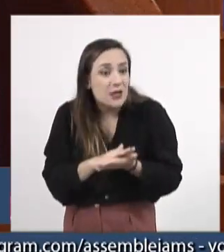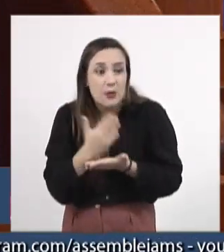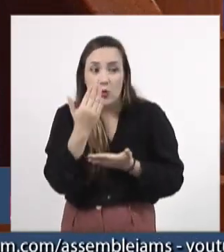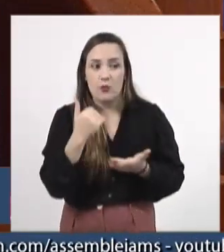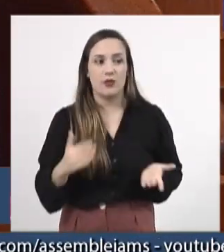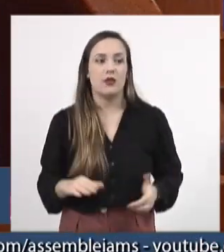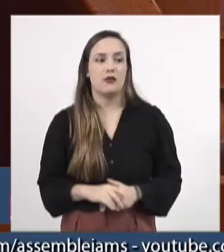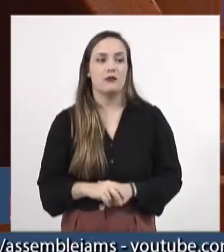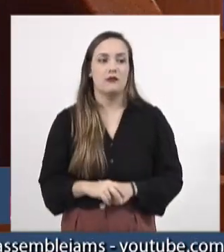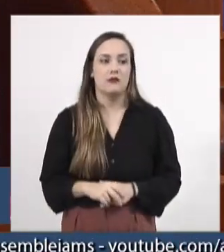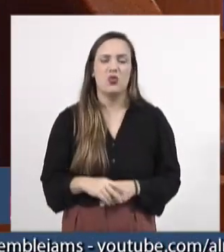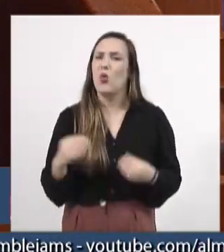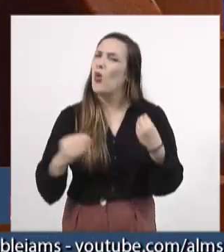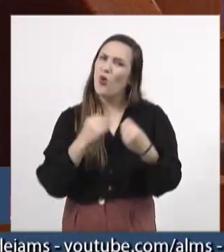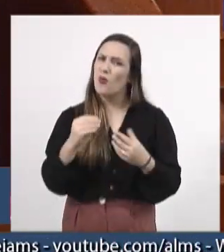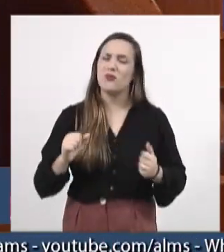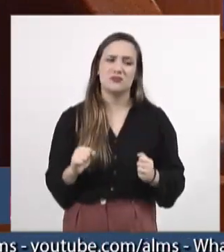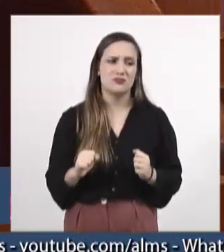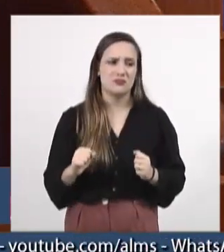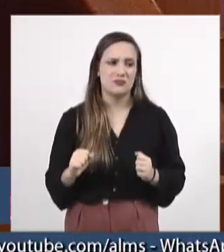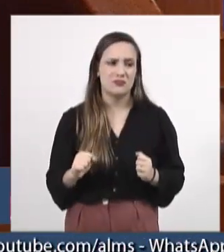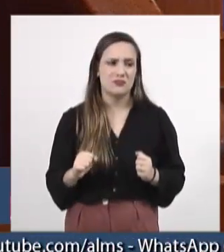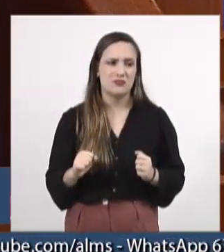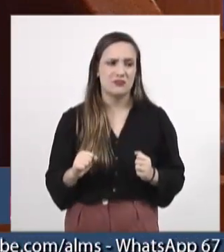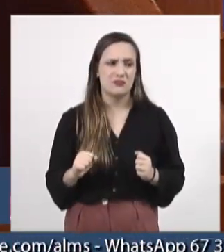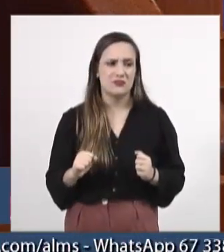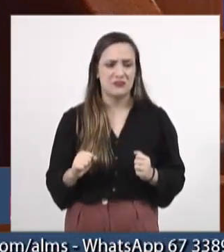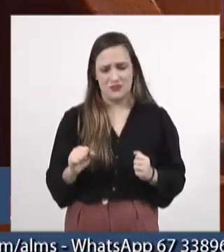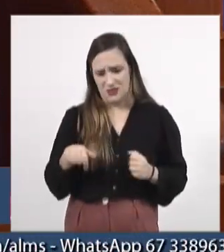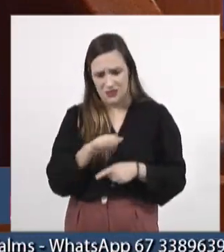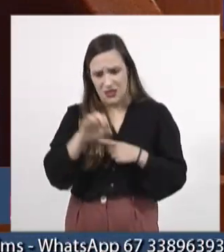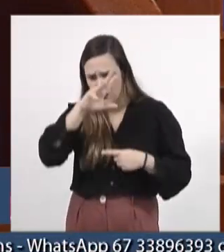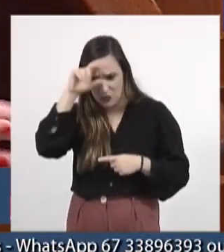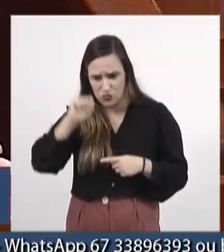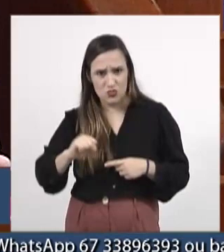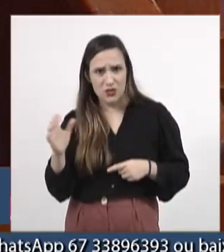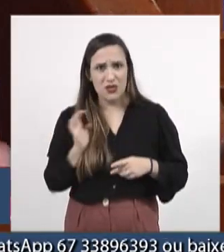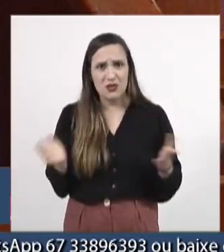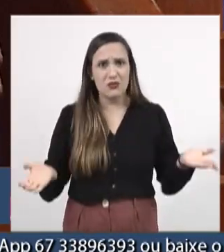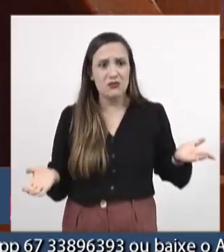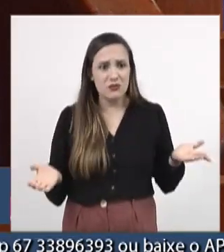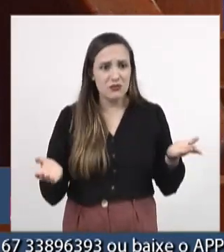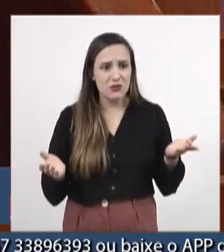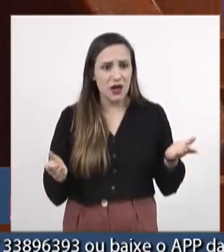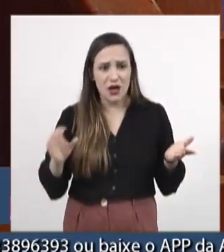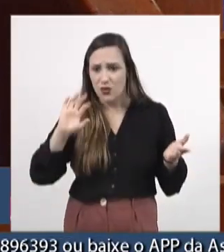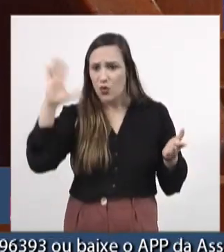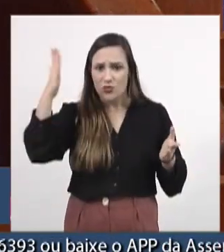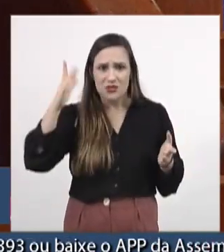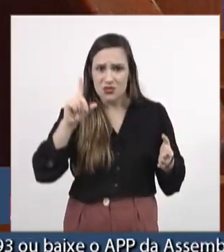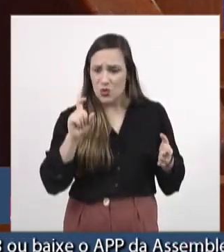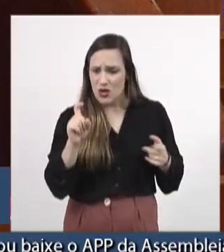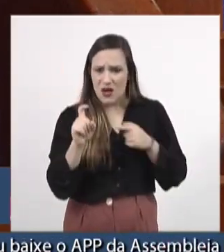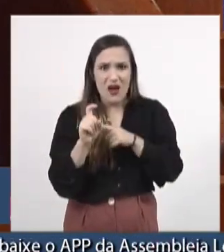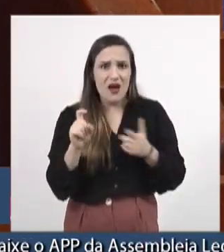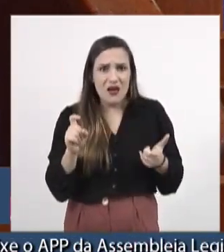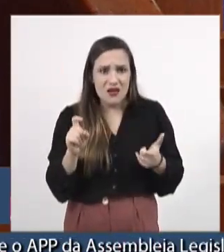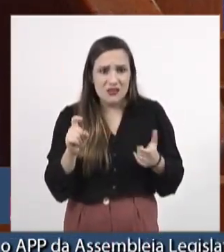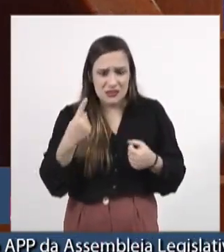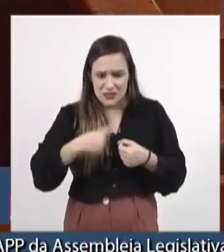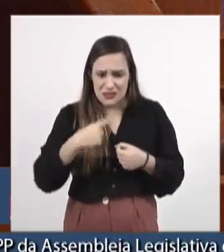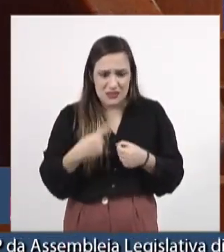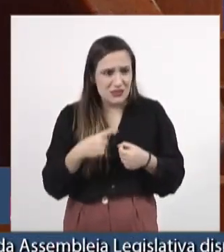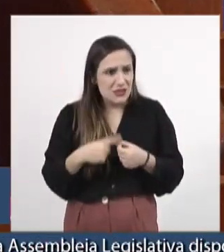prato. E é inconcebível um estado tão rico como o Mato Grosso do Sul, e a gente vivenciar isso em Dourados, na maior cidade